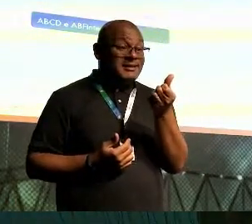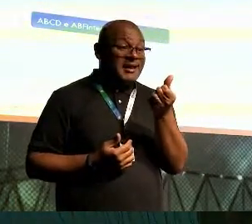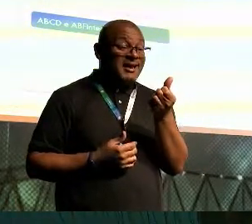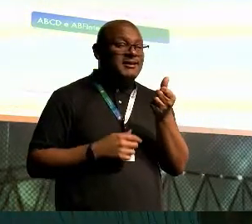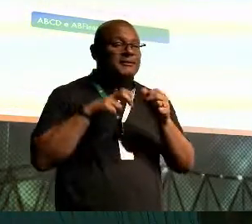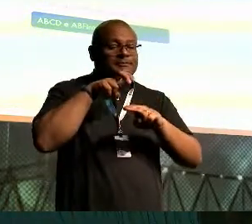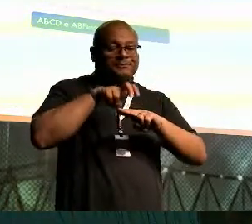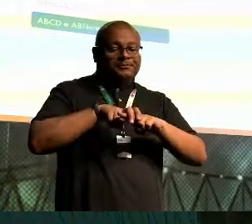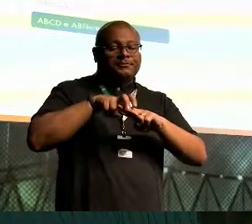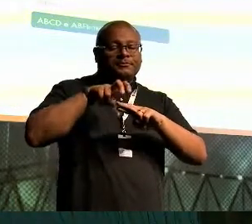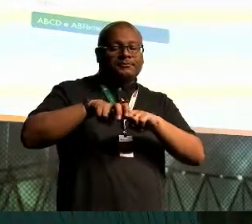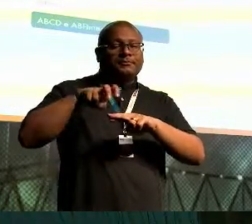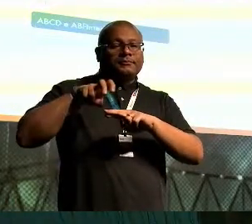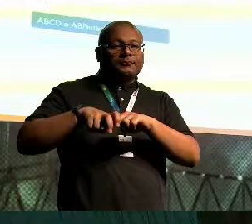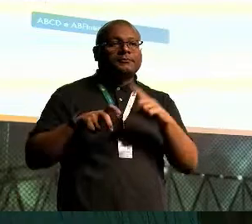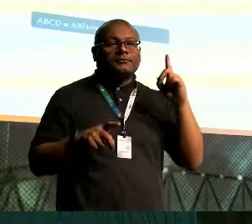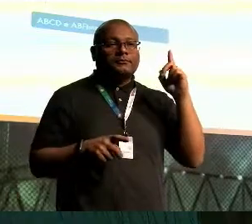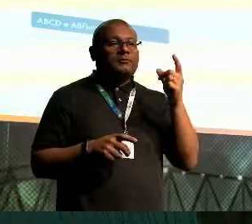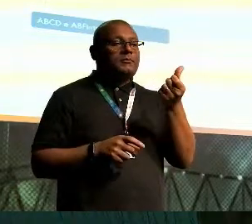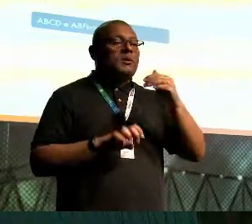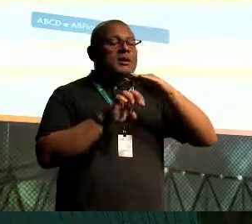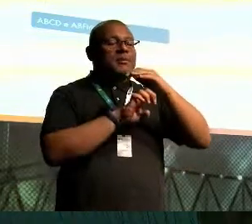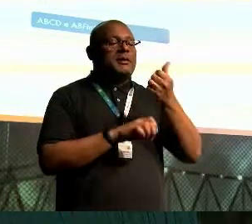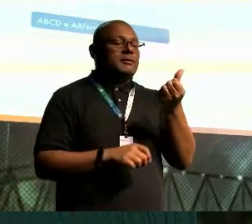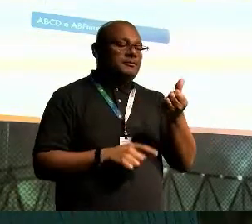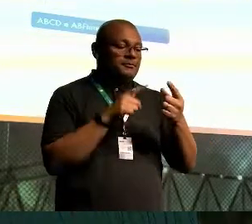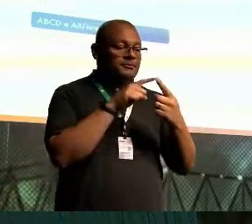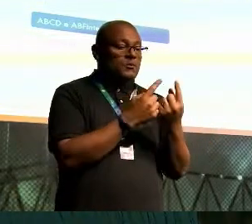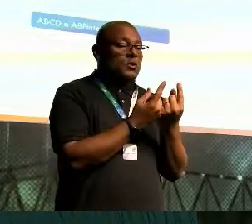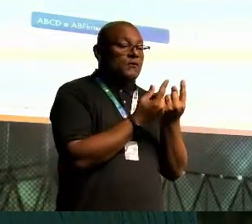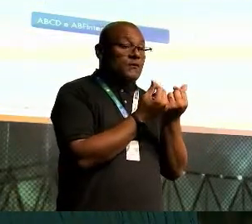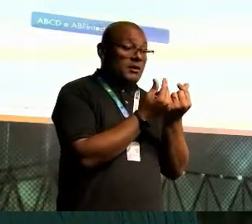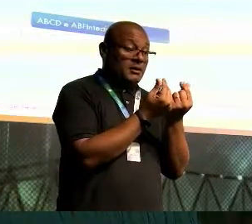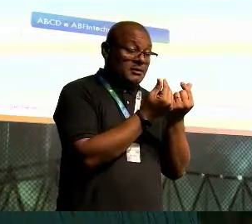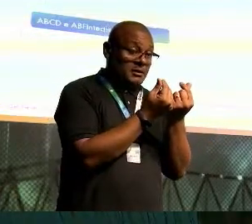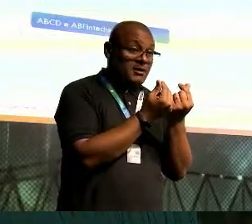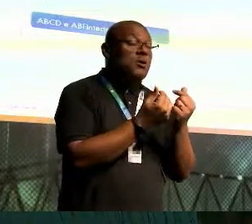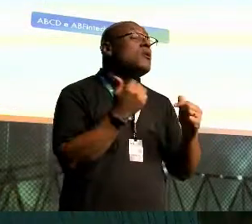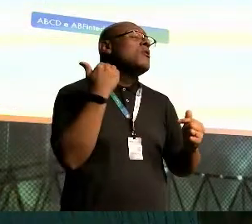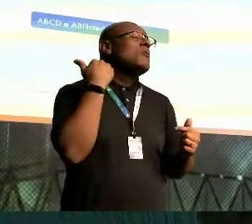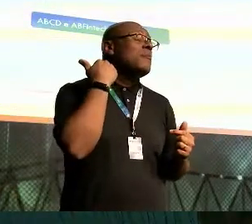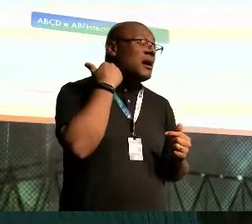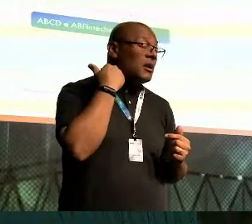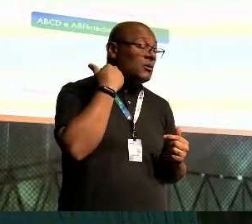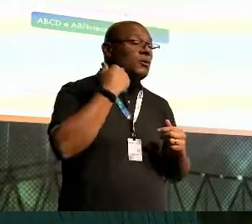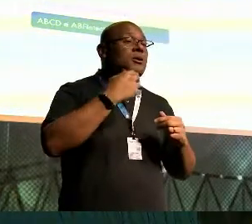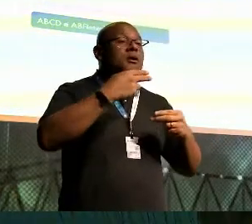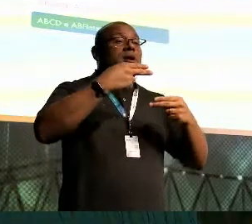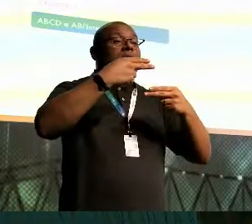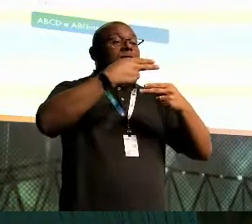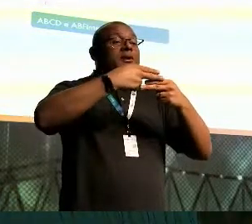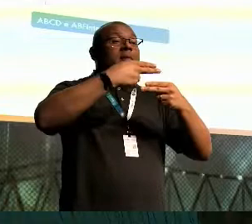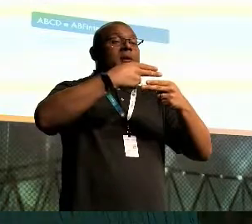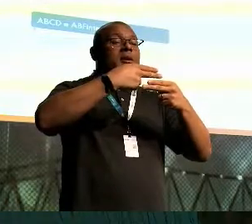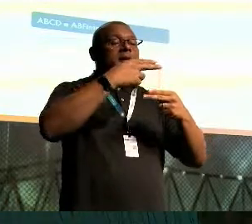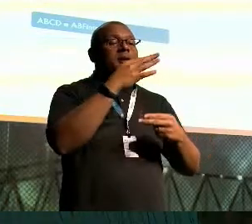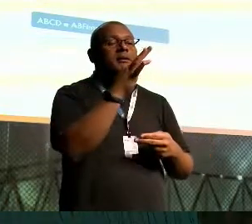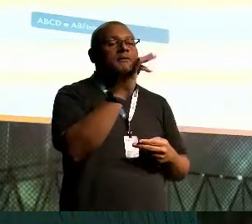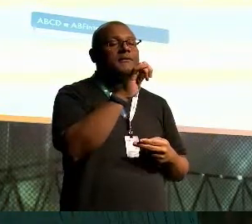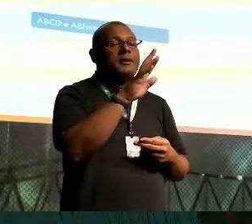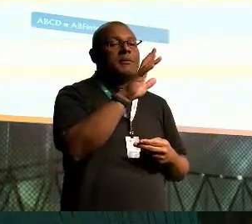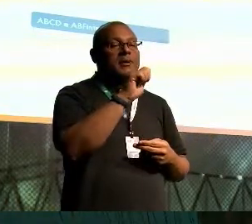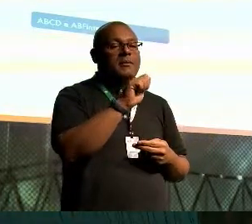representam, a gente tem um pouquinho de todo tipo de empresa, então, do sistema financeiro. Então, grandes bancos, Febraban, a BBC, bancos médios, a OCB,